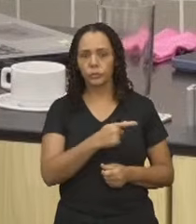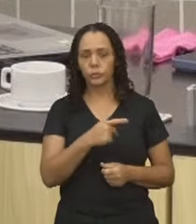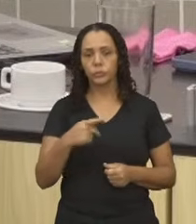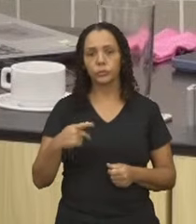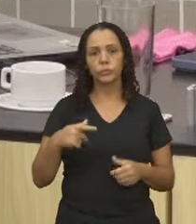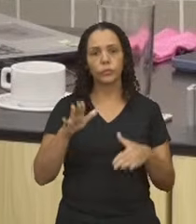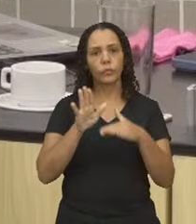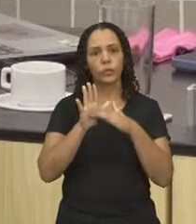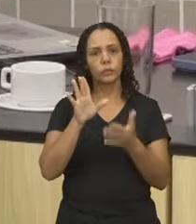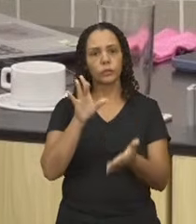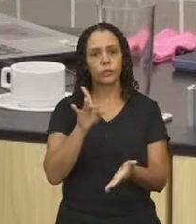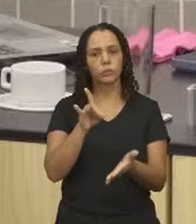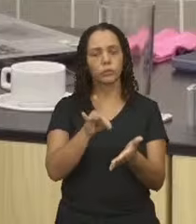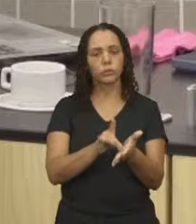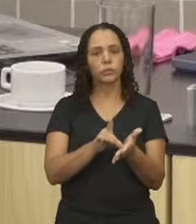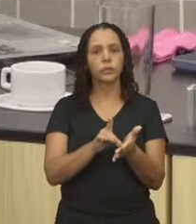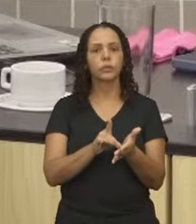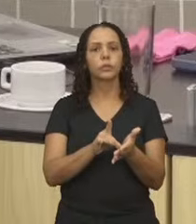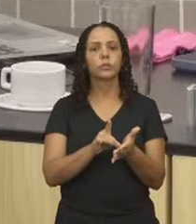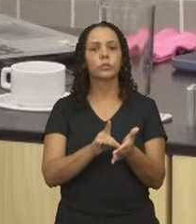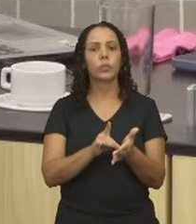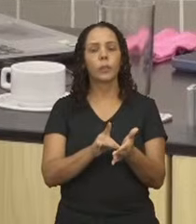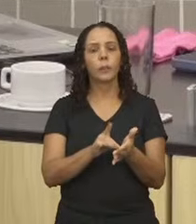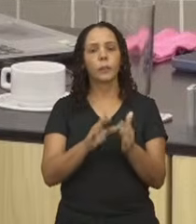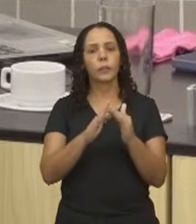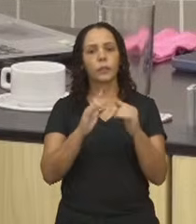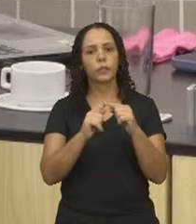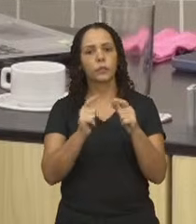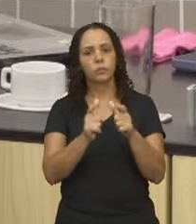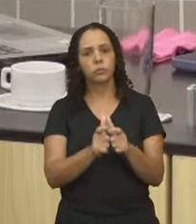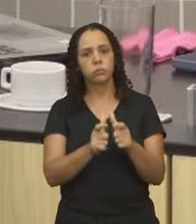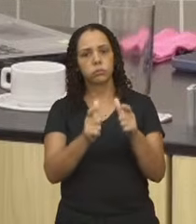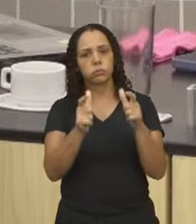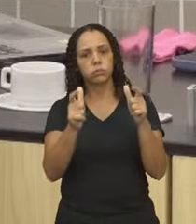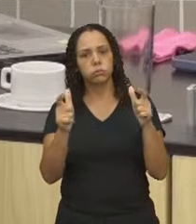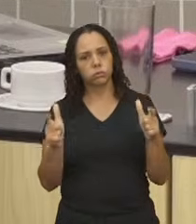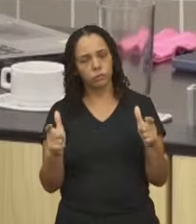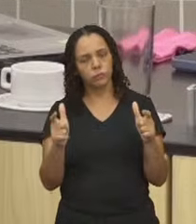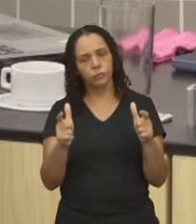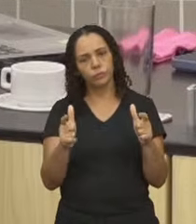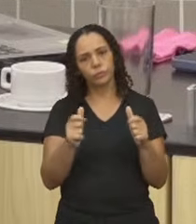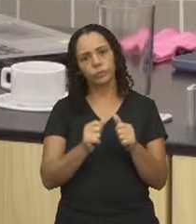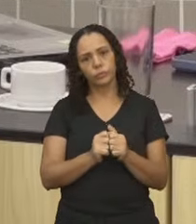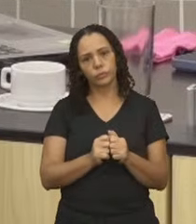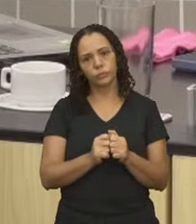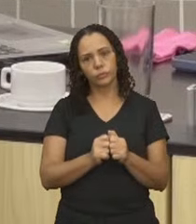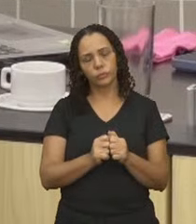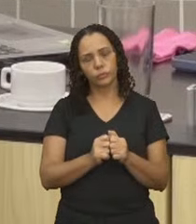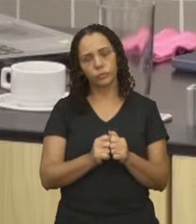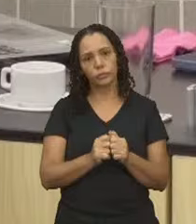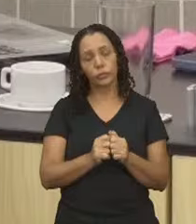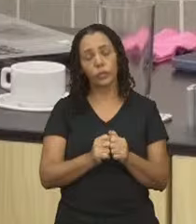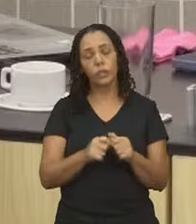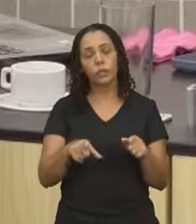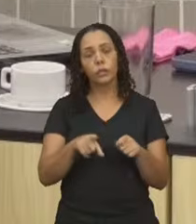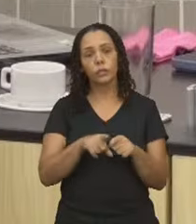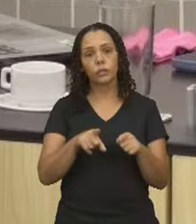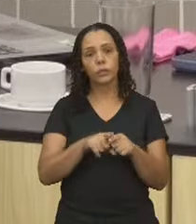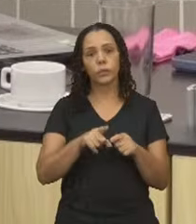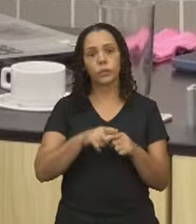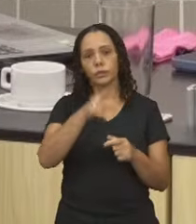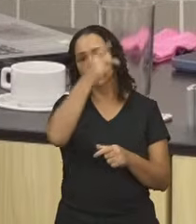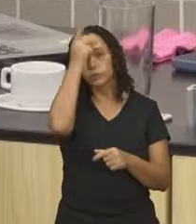contribuiu significativamente para o crescimento da igreja local, tanto no aspecto espiritual